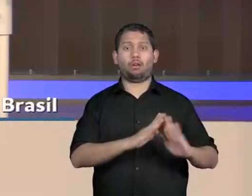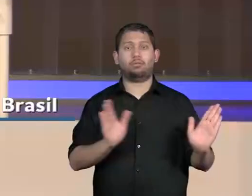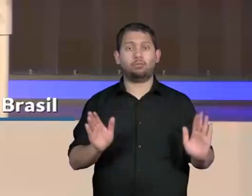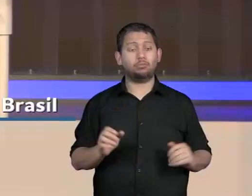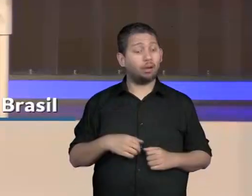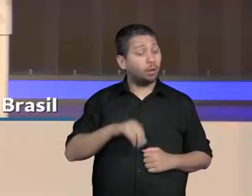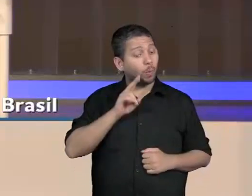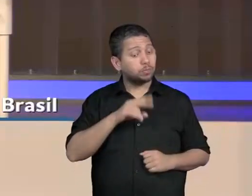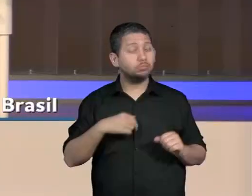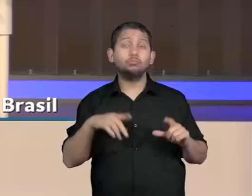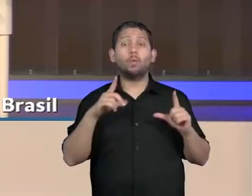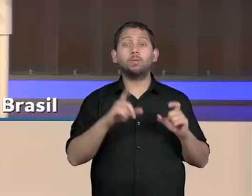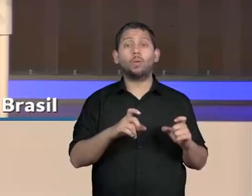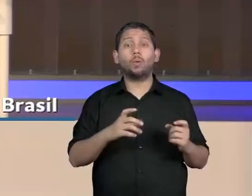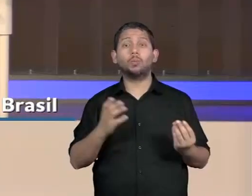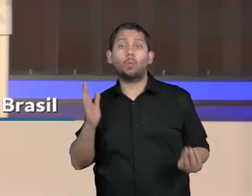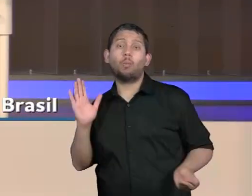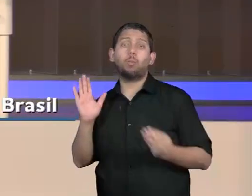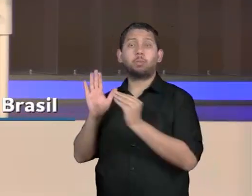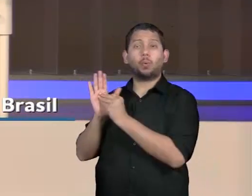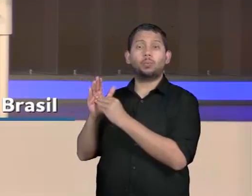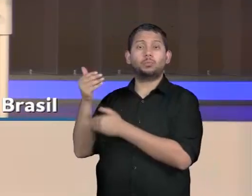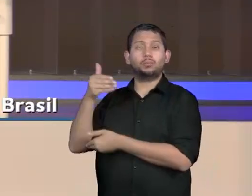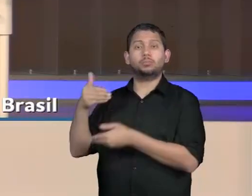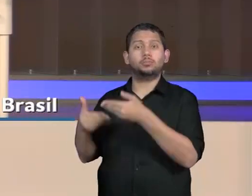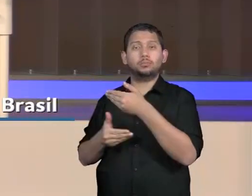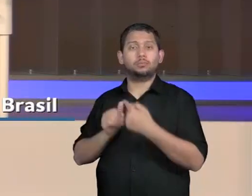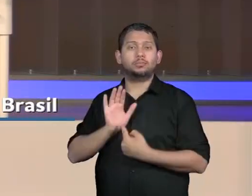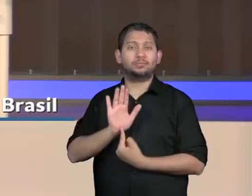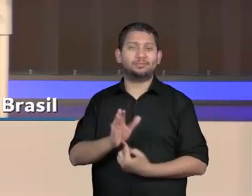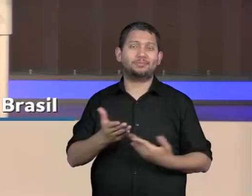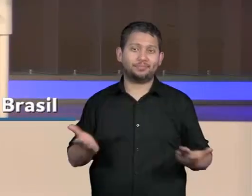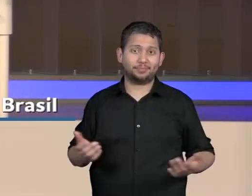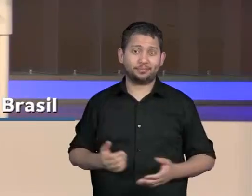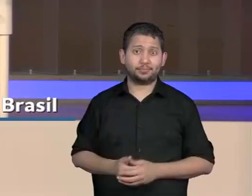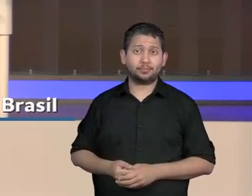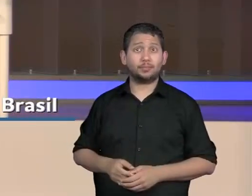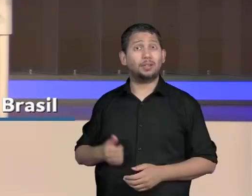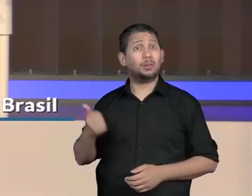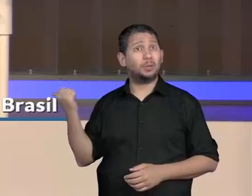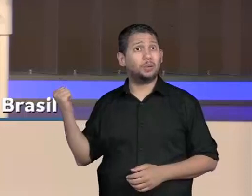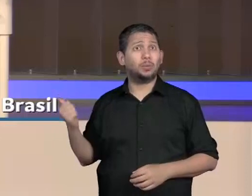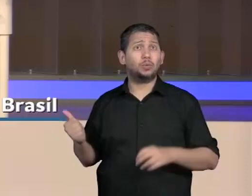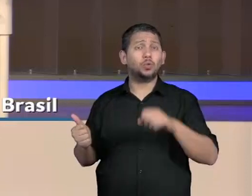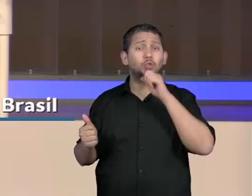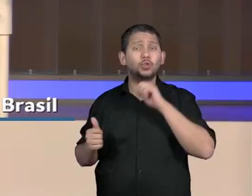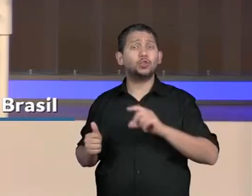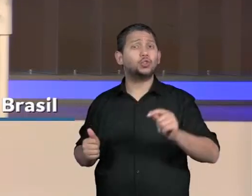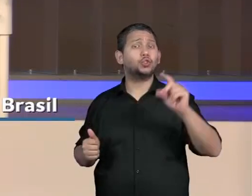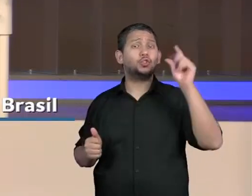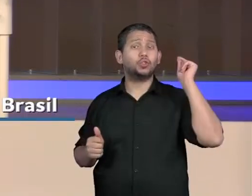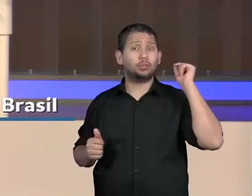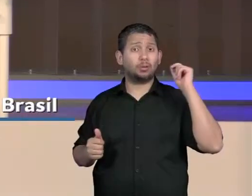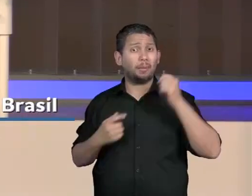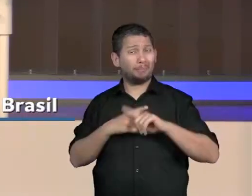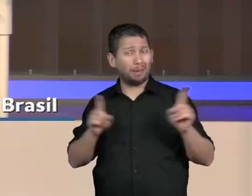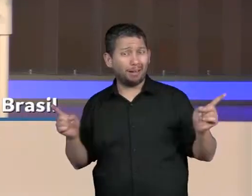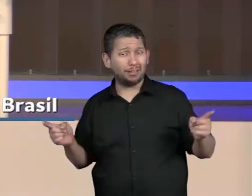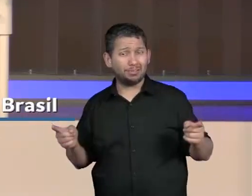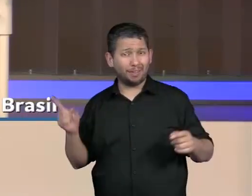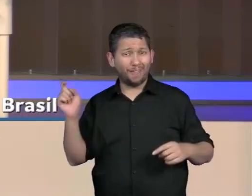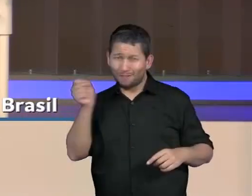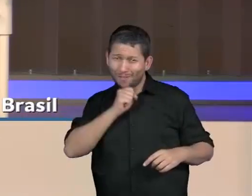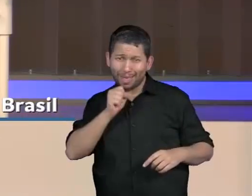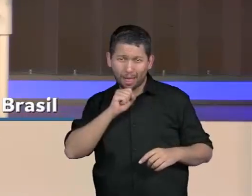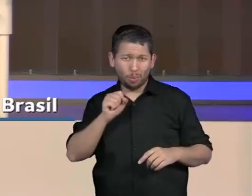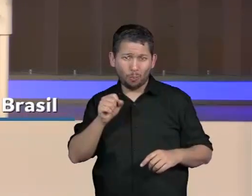a foto para colocar aqui para vocês verem. Tudo isso era muito moderno na época deles.